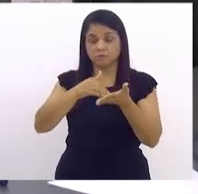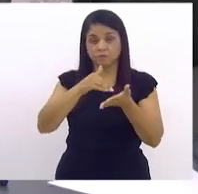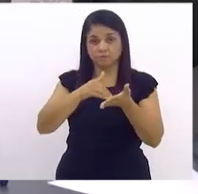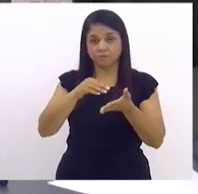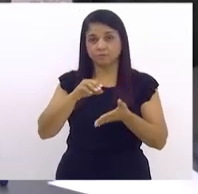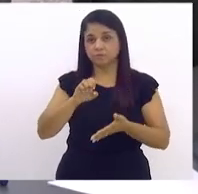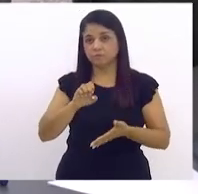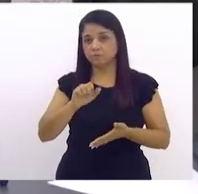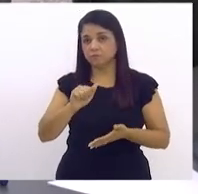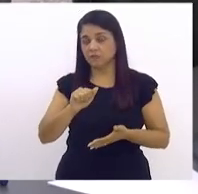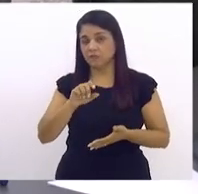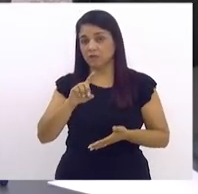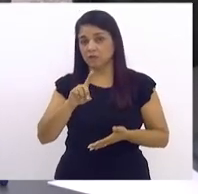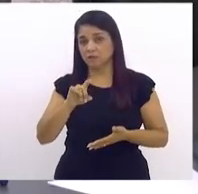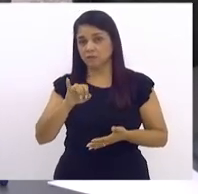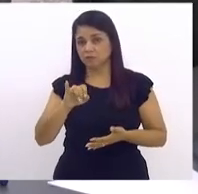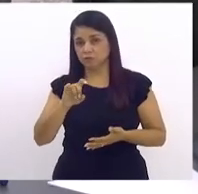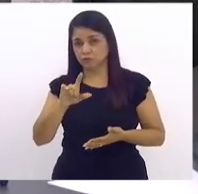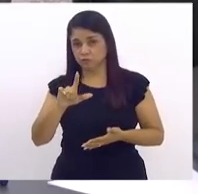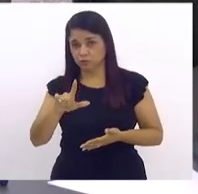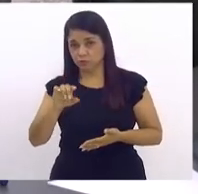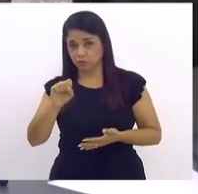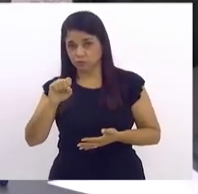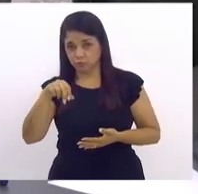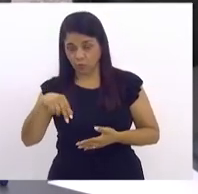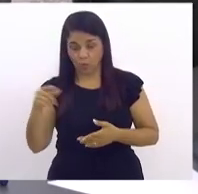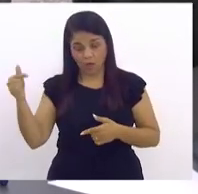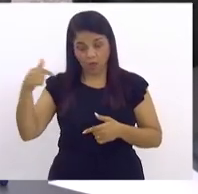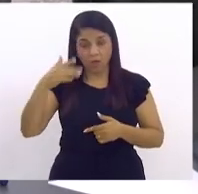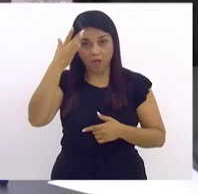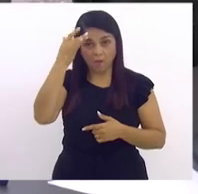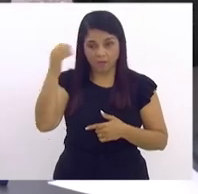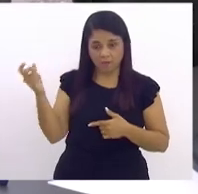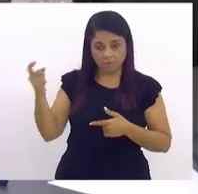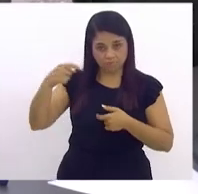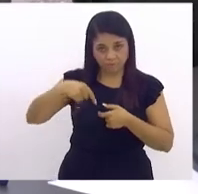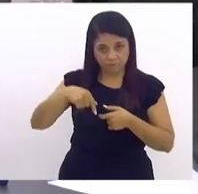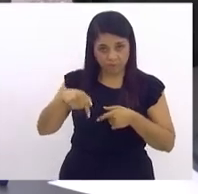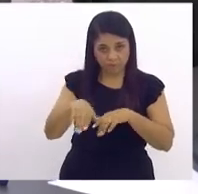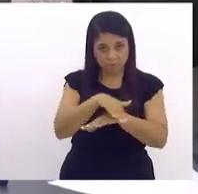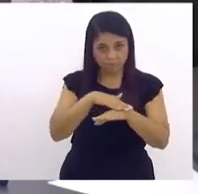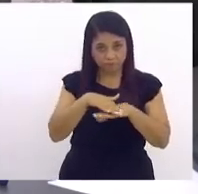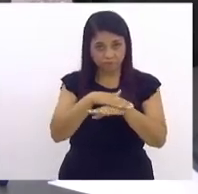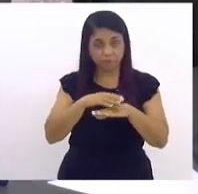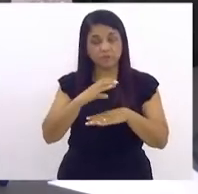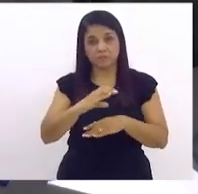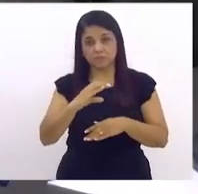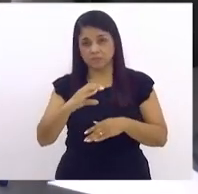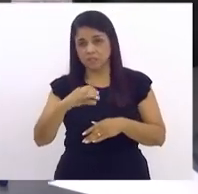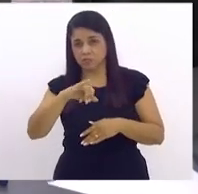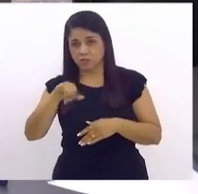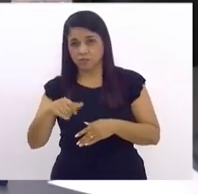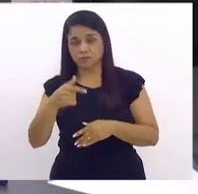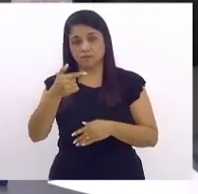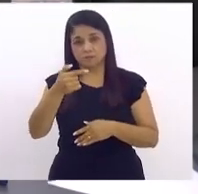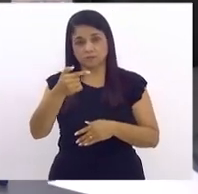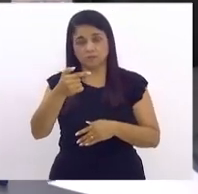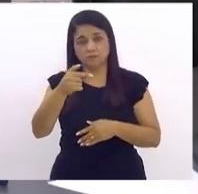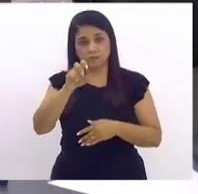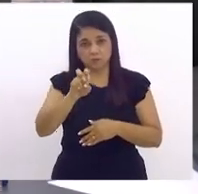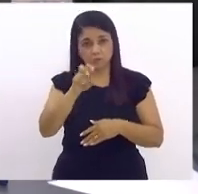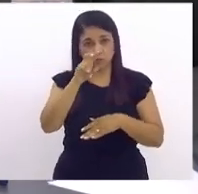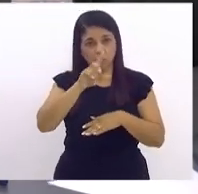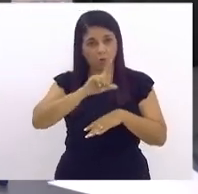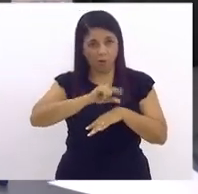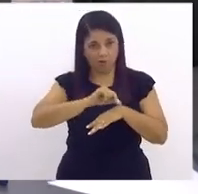se predispôs a vir amanhã, quinta-feira, às 17 horas, na CCJ, lá no 17º andar,